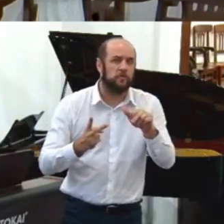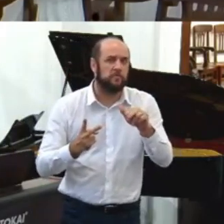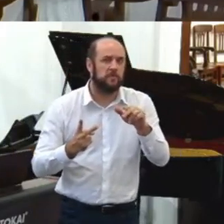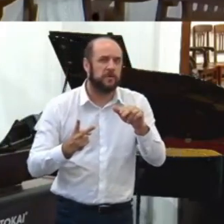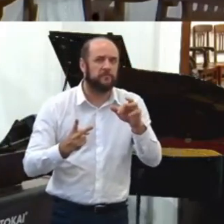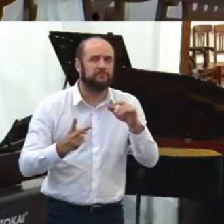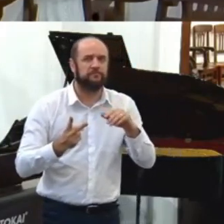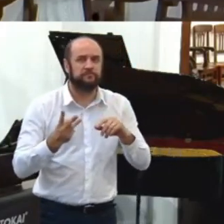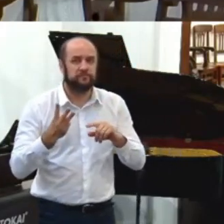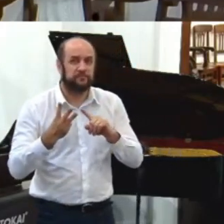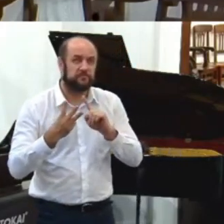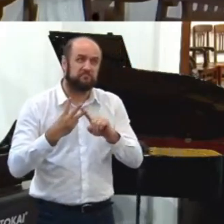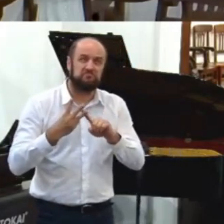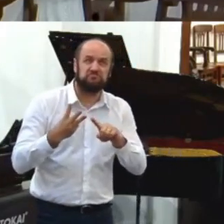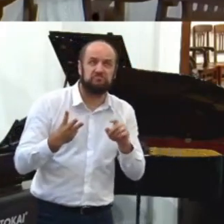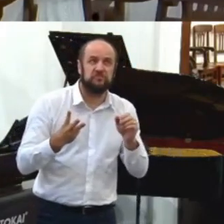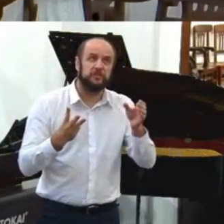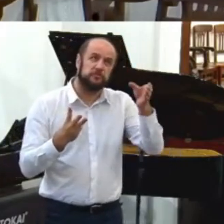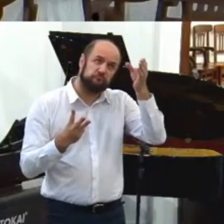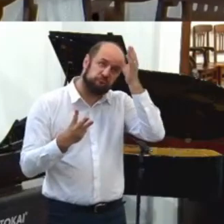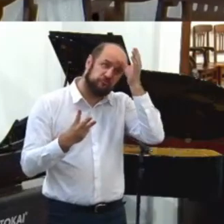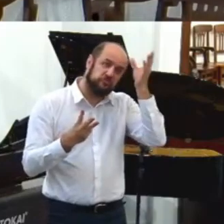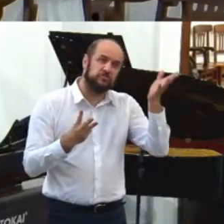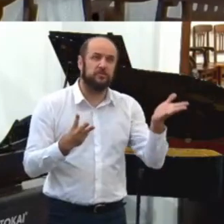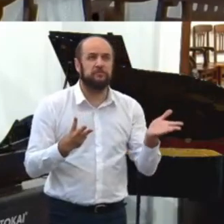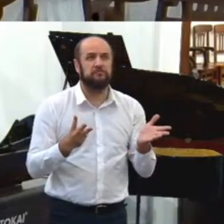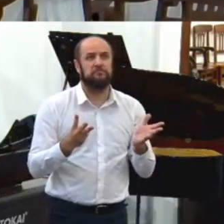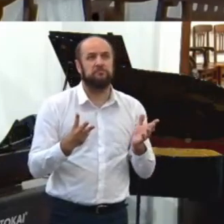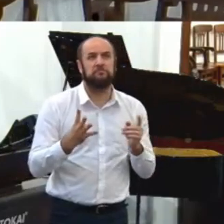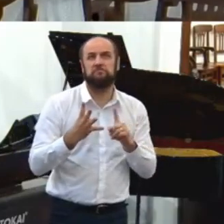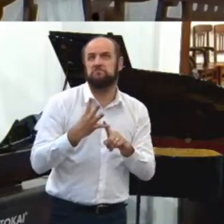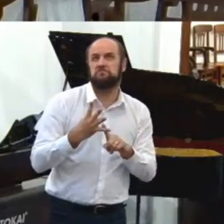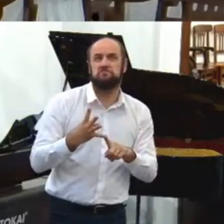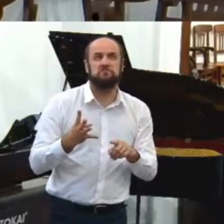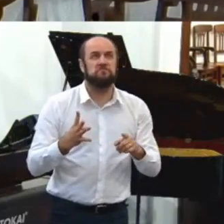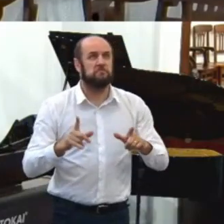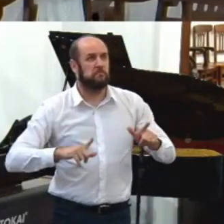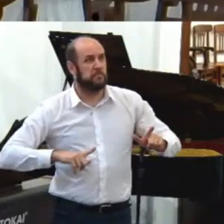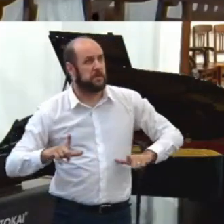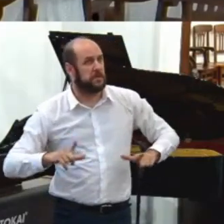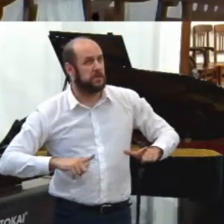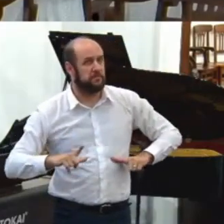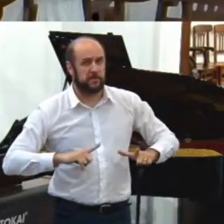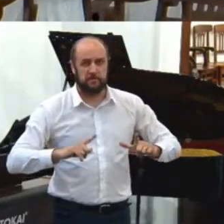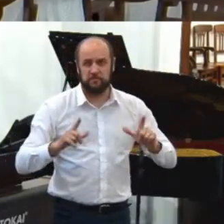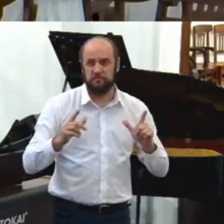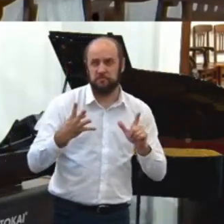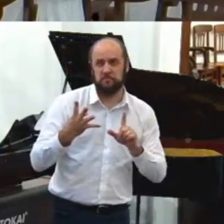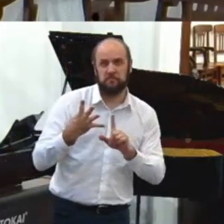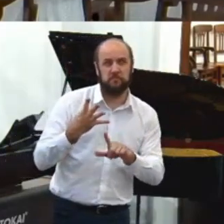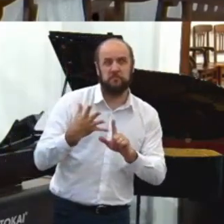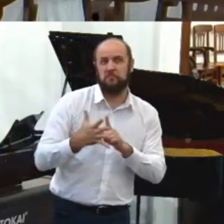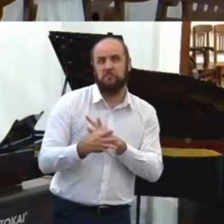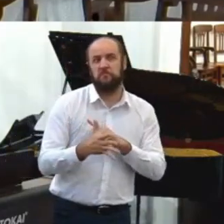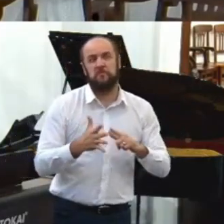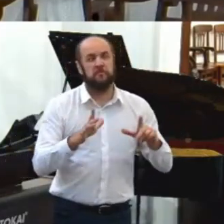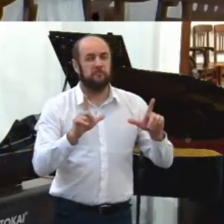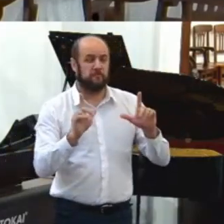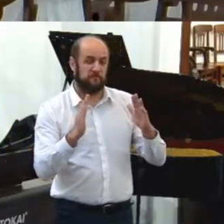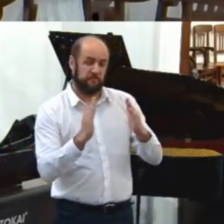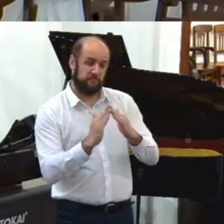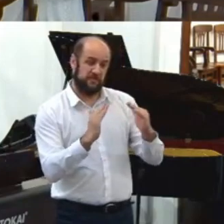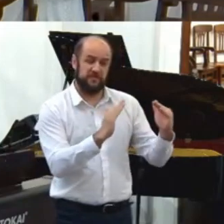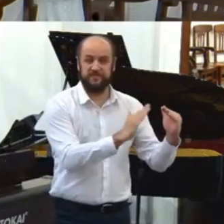às vezes é a tia, às vezes a prima, às vezes a vizinha. Às vezes,